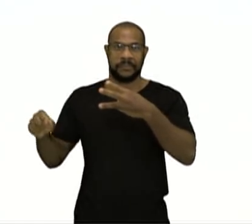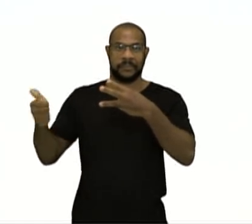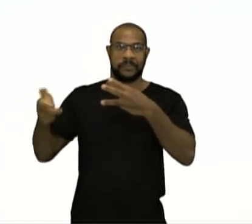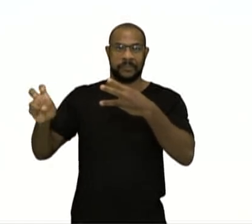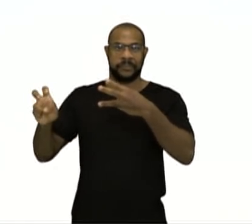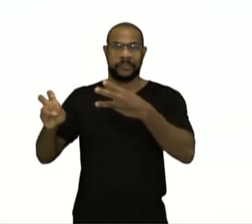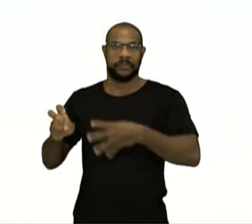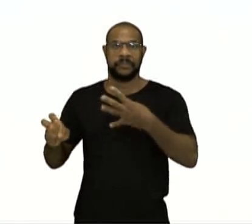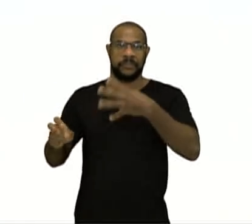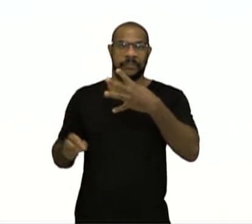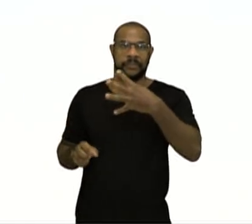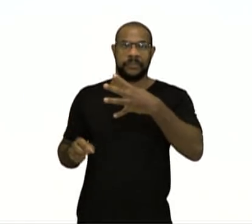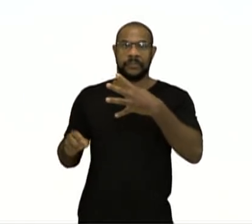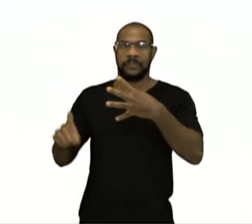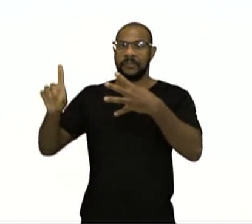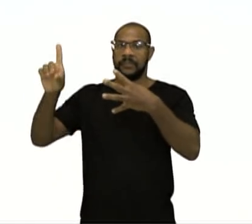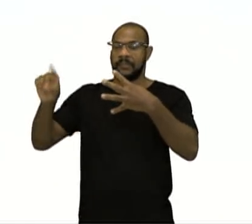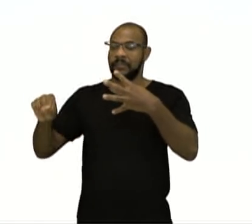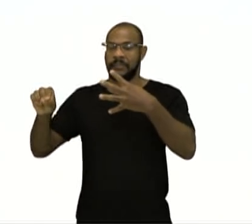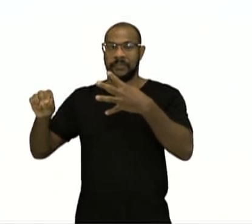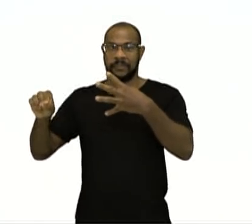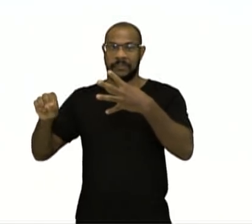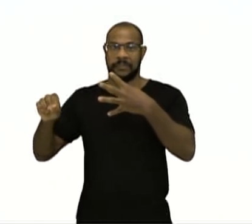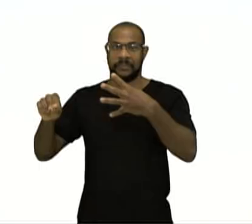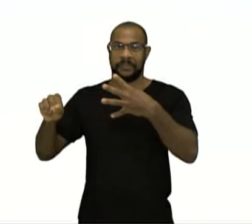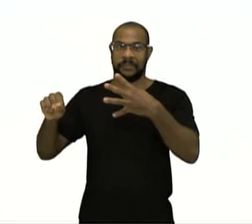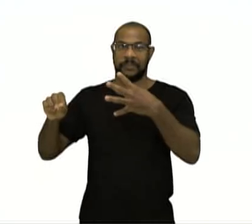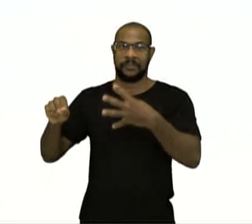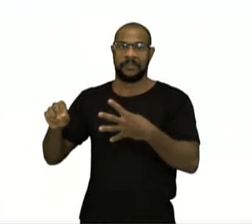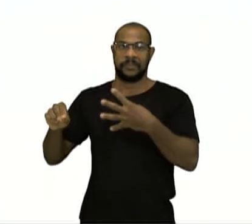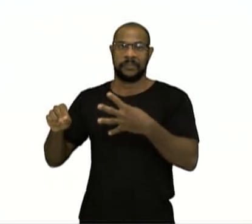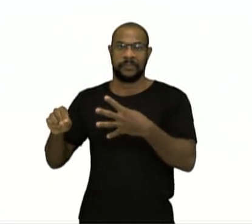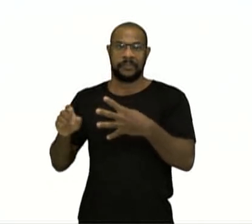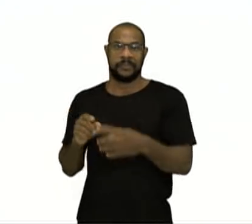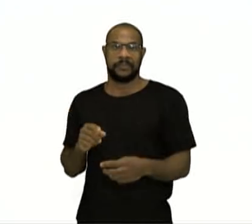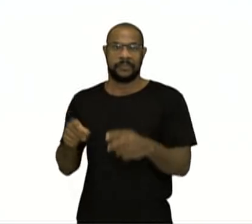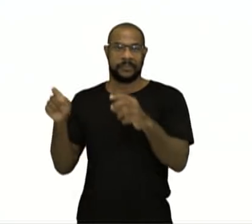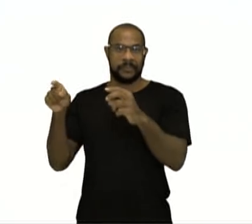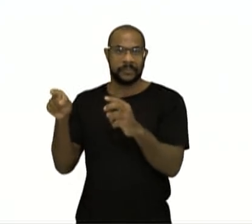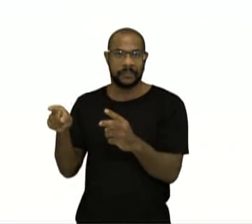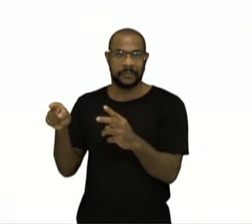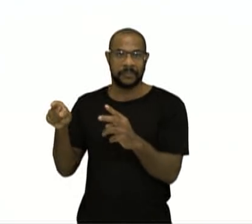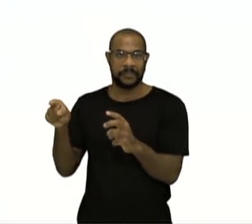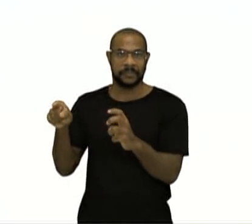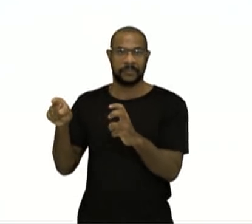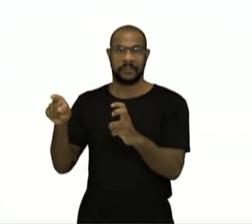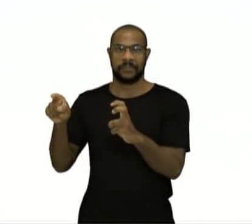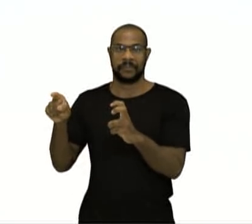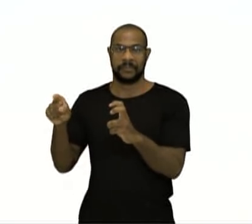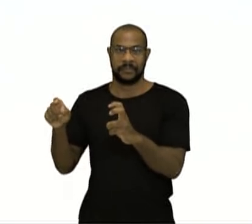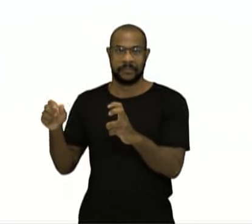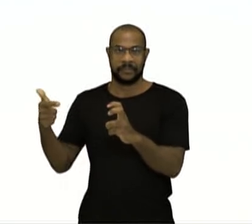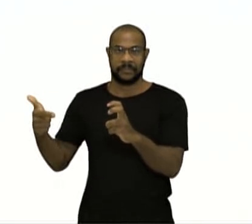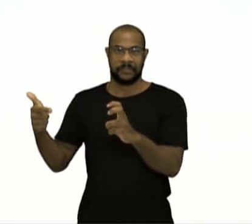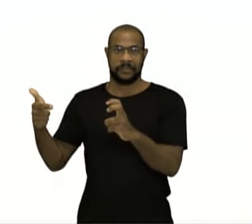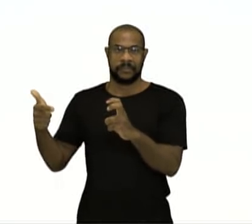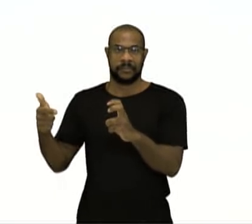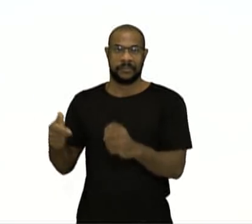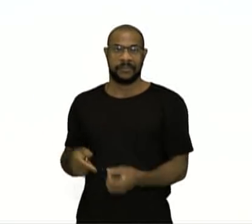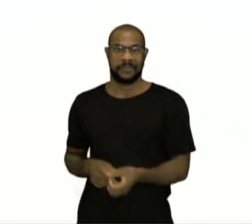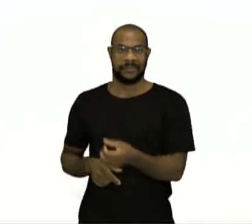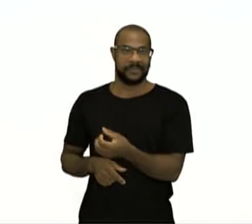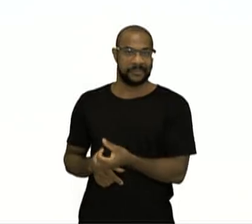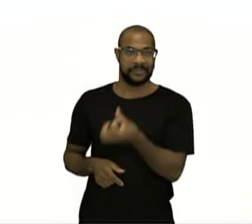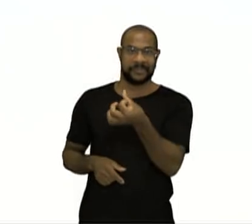quarta atividade, ganhou 10 pontos. Na quinta atividade, ganhou 2 pontos. E na sexta atividade, perdeu 7